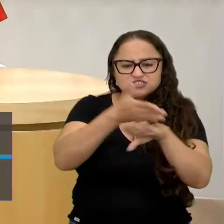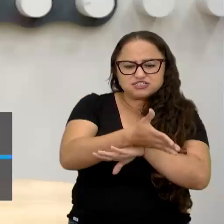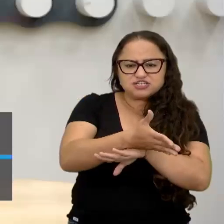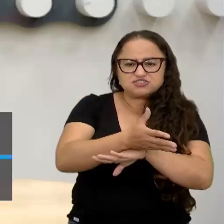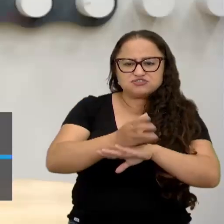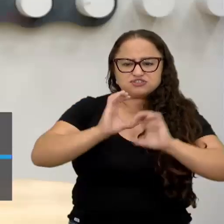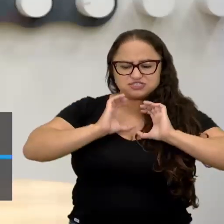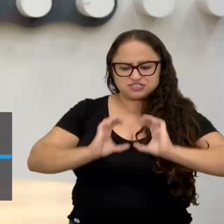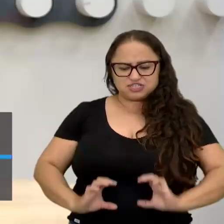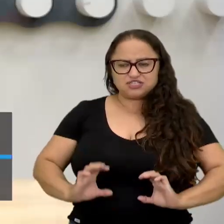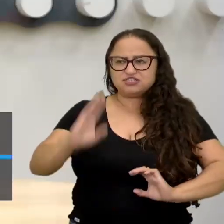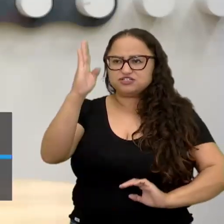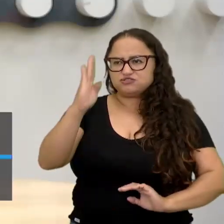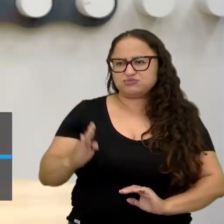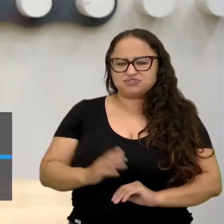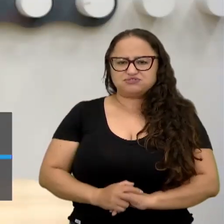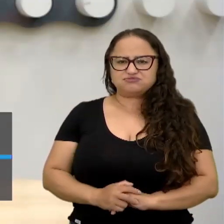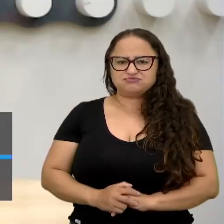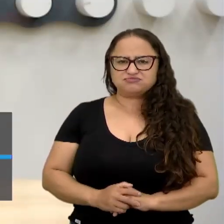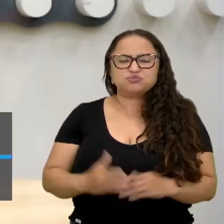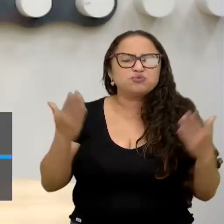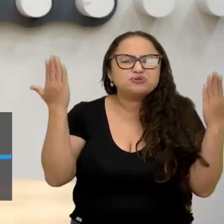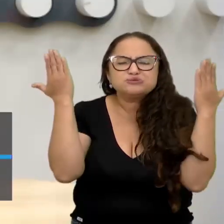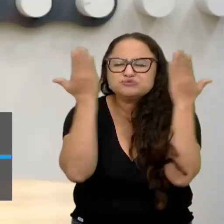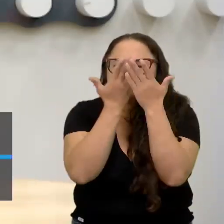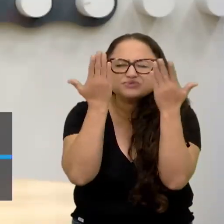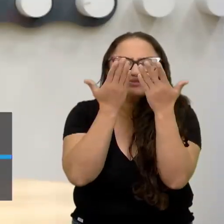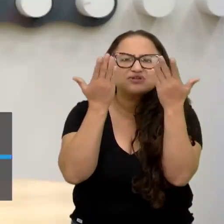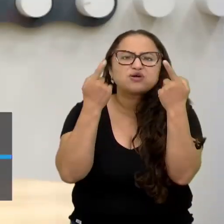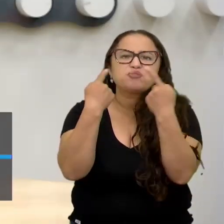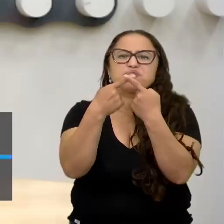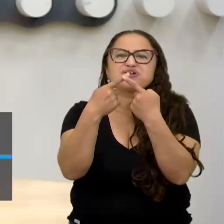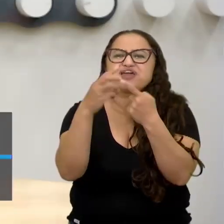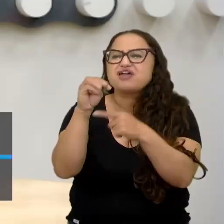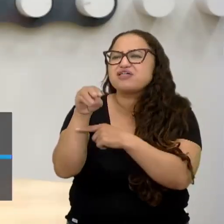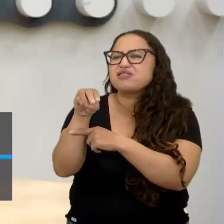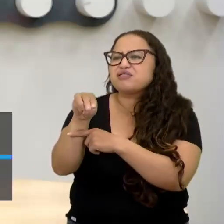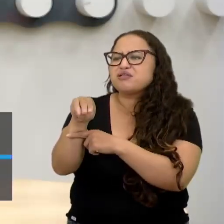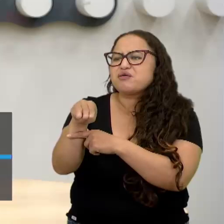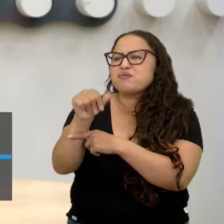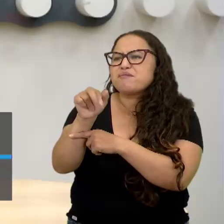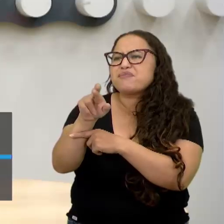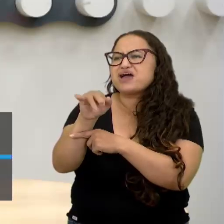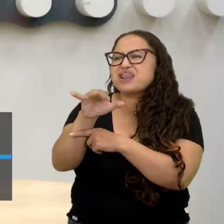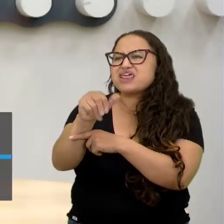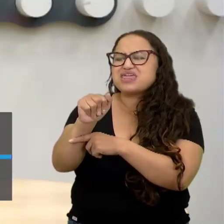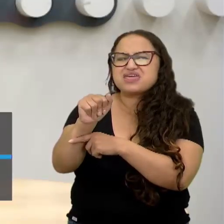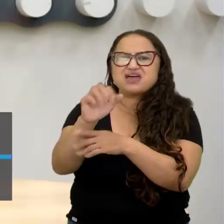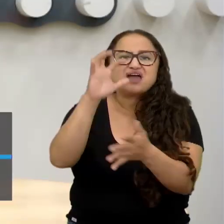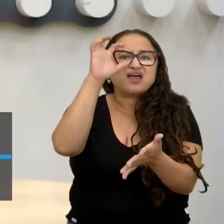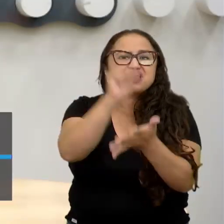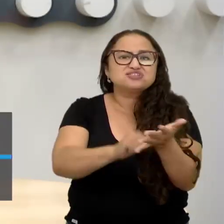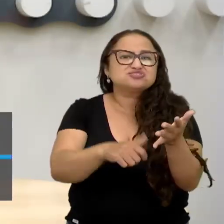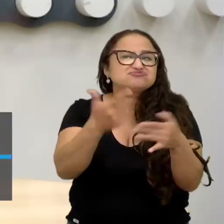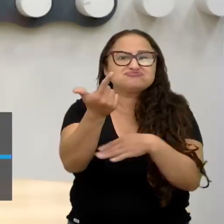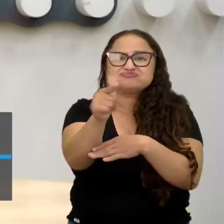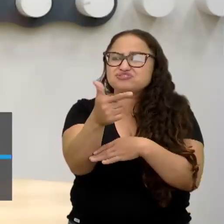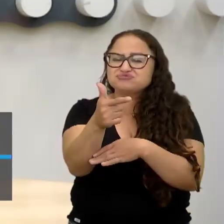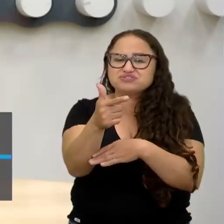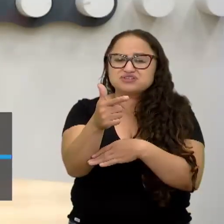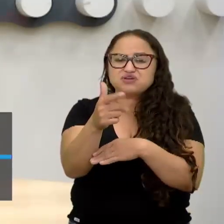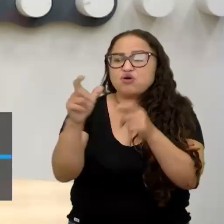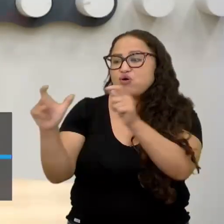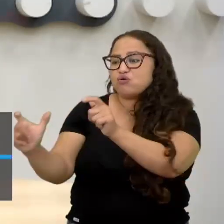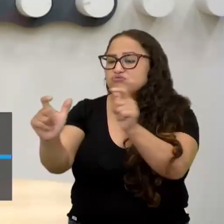tem exatamente essa invisibilidade quando ele fala que é de Maria, que ele não tem muito um registro ali. Por onde ele passa, ele vai